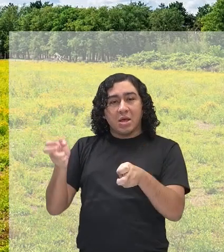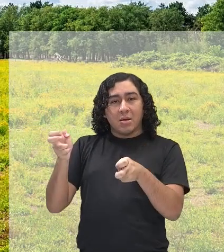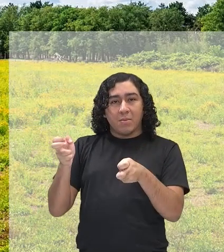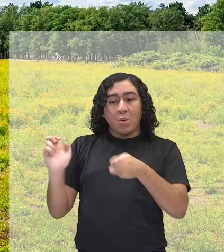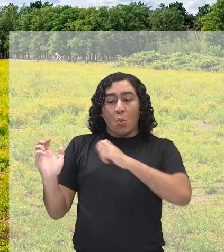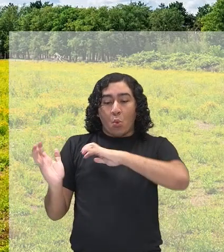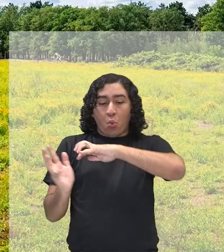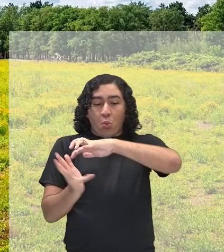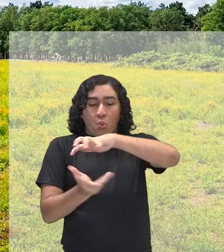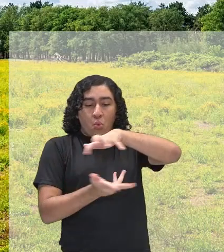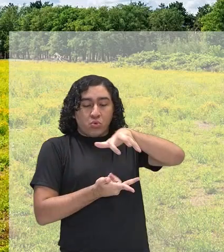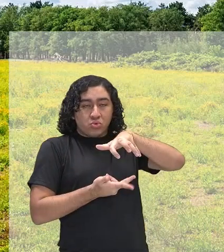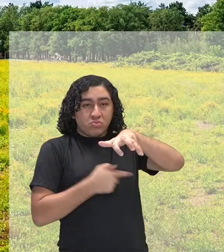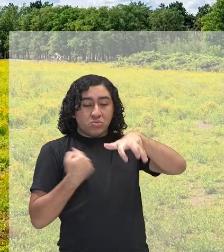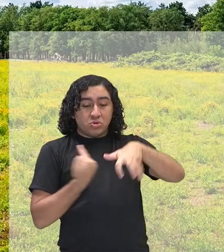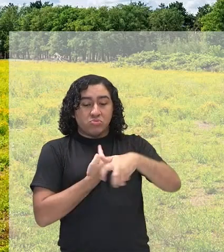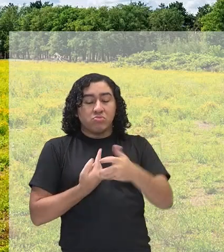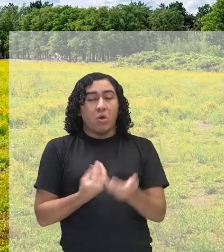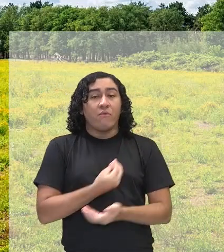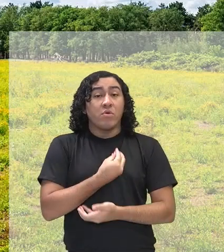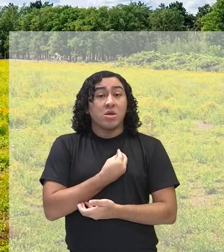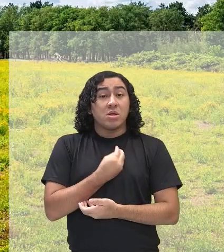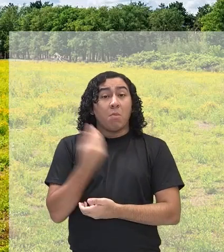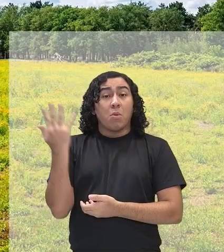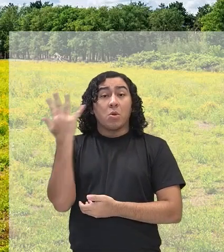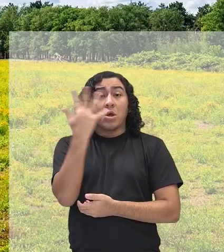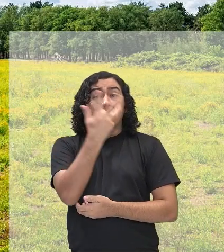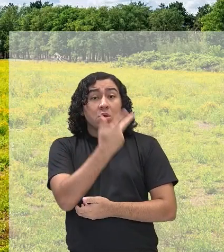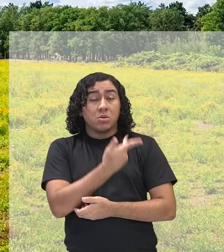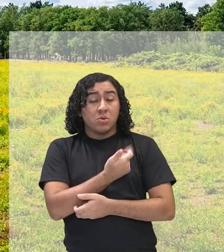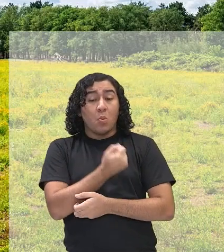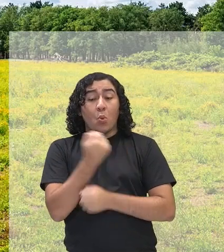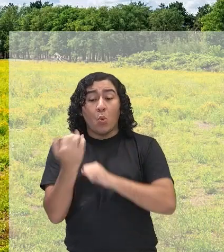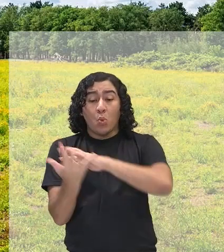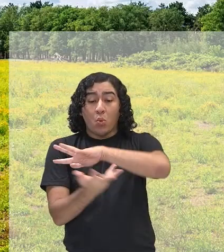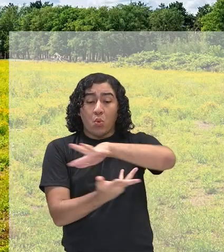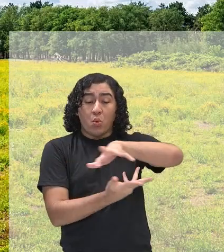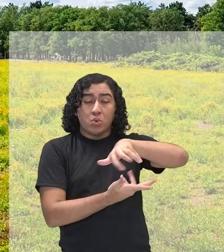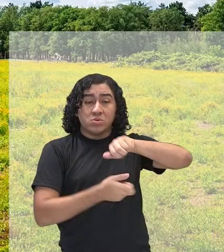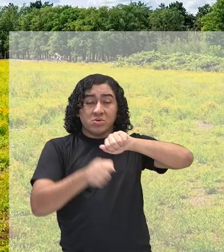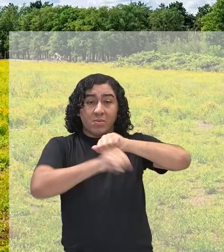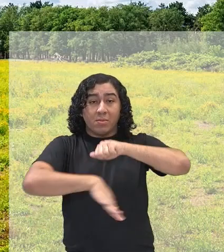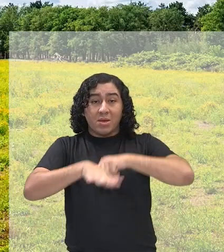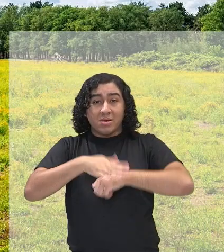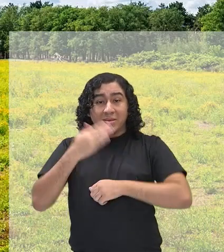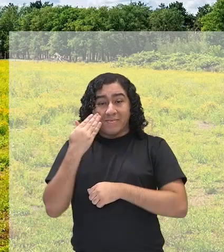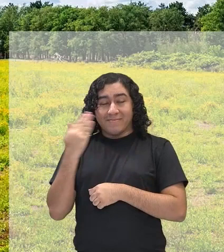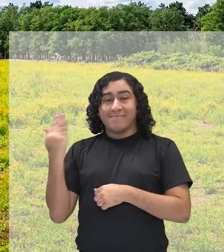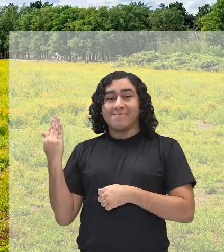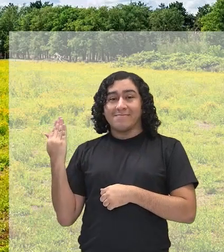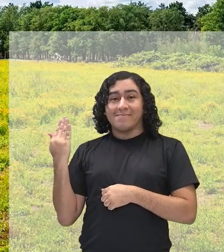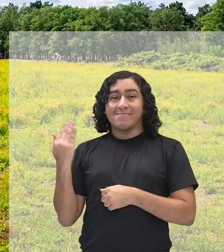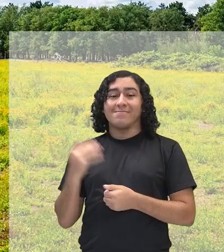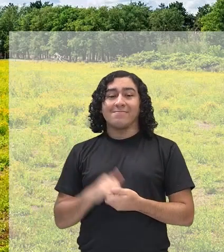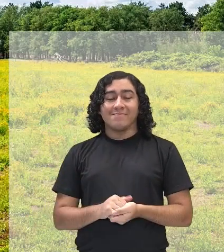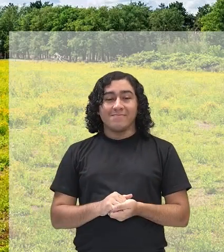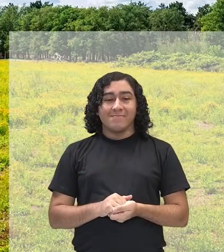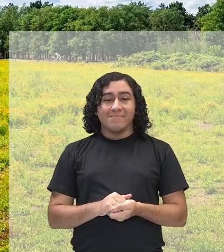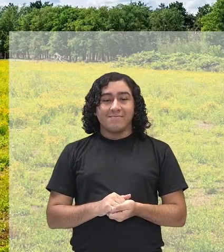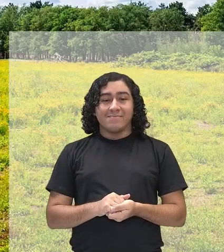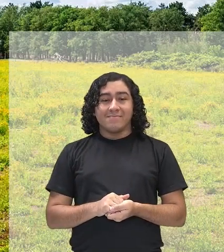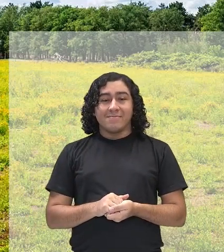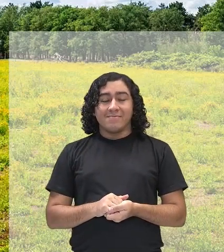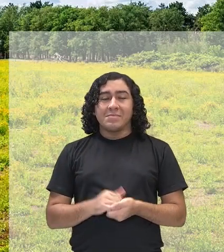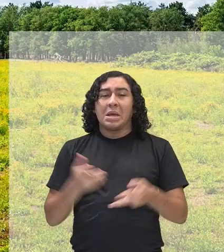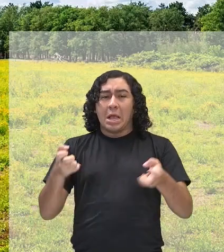mundo, um mundo belo, né? Nós estamos nele aqui, ó. Aqui tem um valor, você respira, você dá um